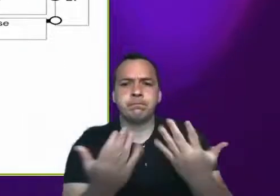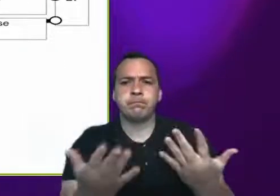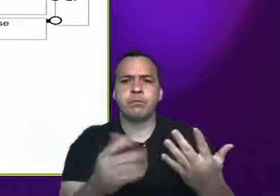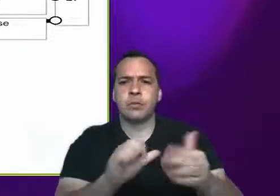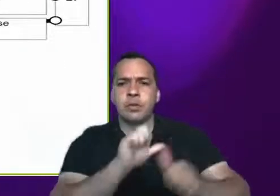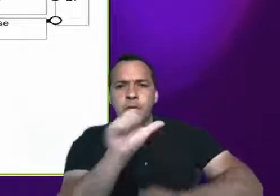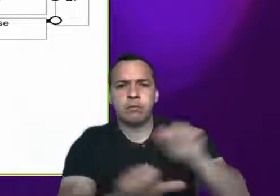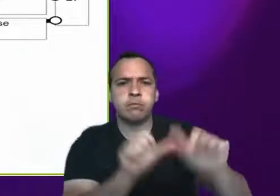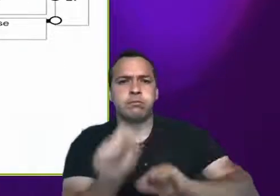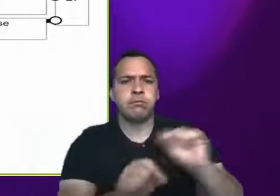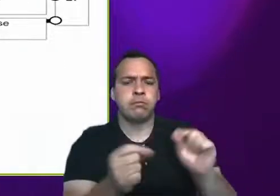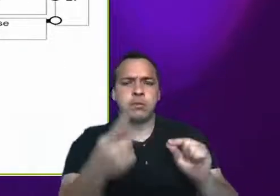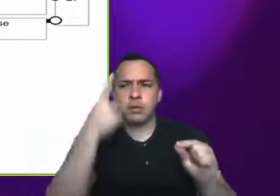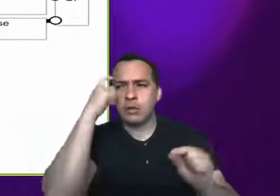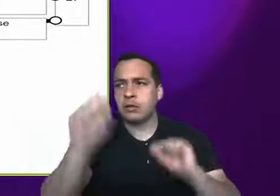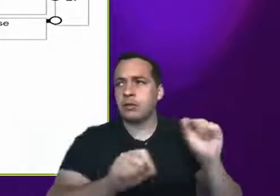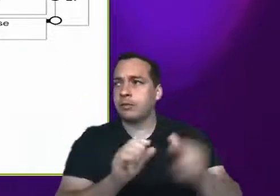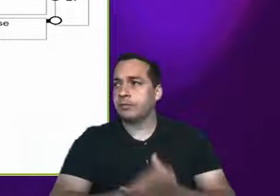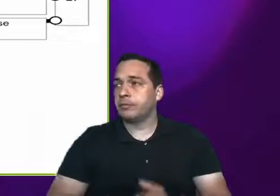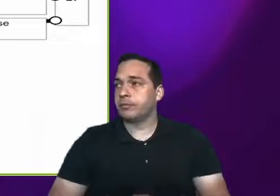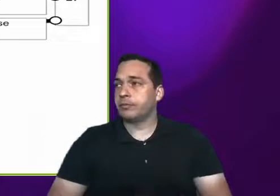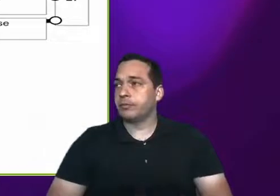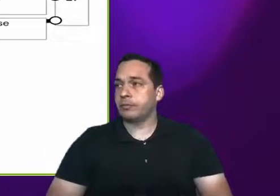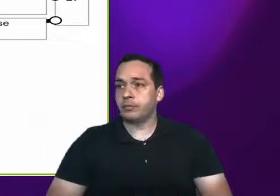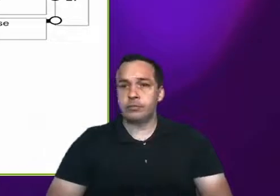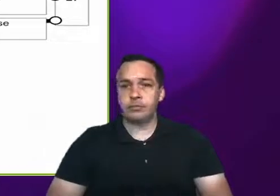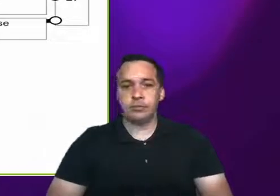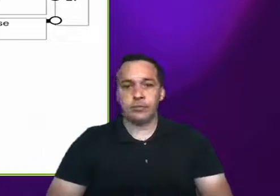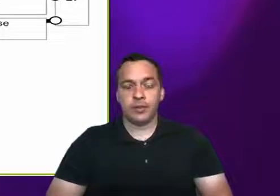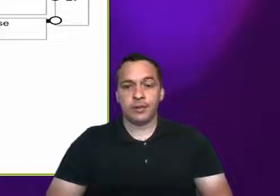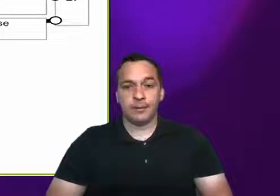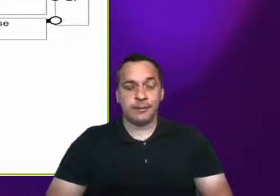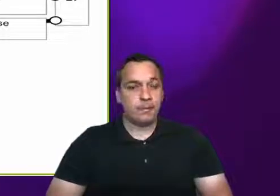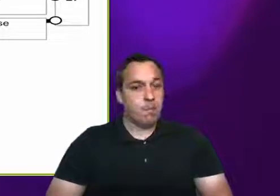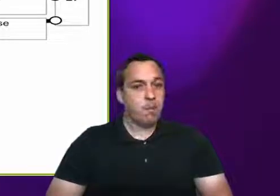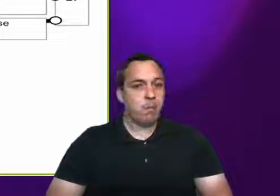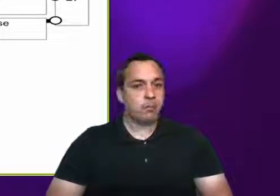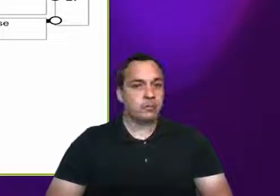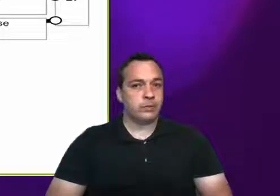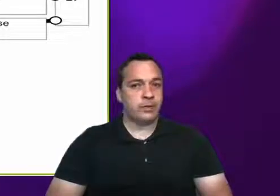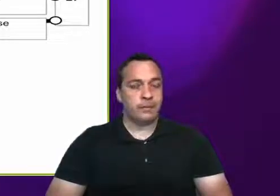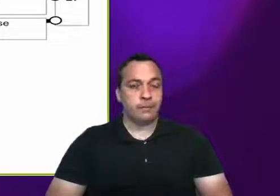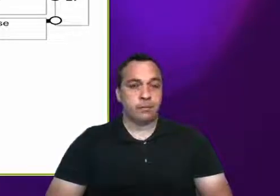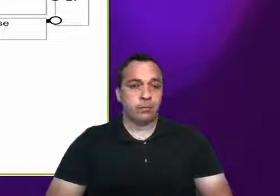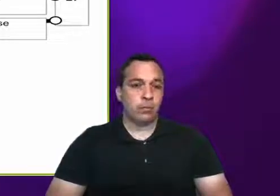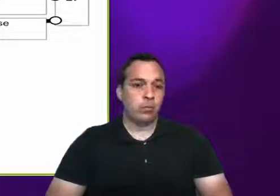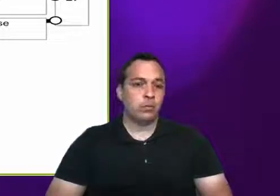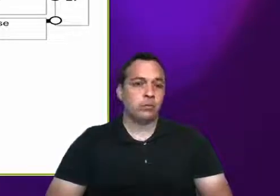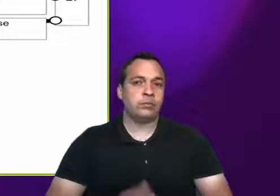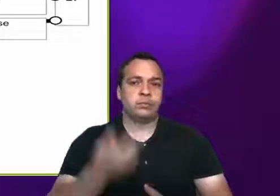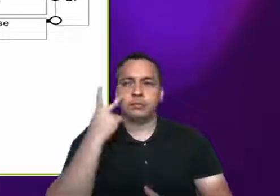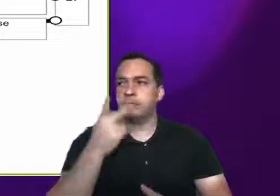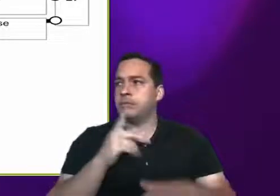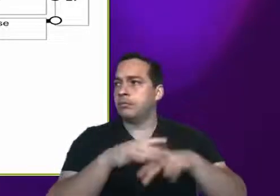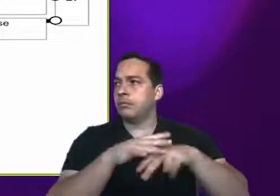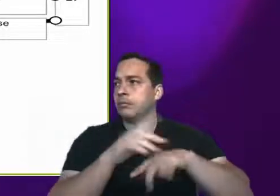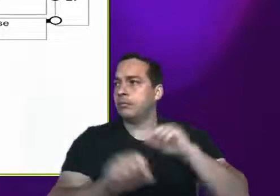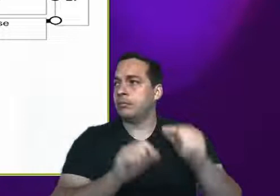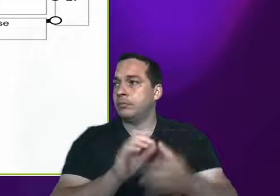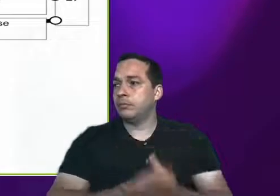critérios, mudamos um pouco a ideia que num primeiro momento era estática de